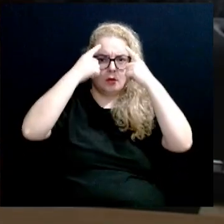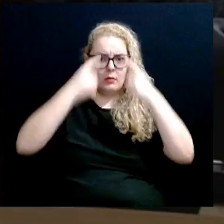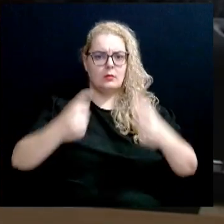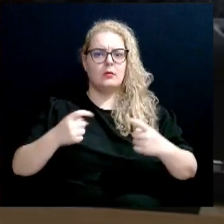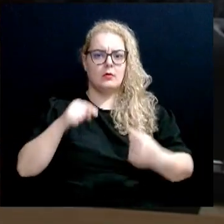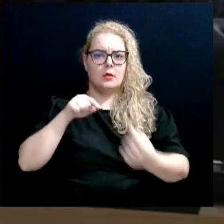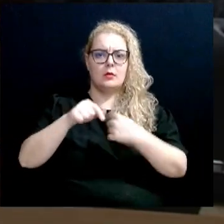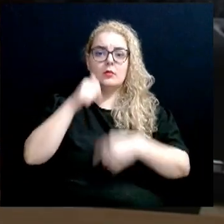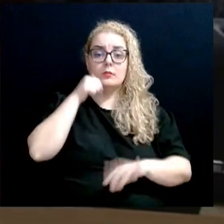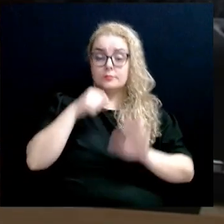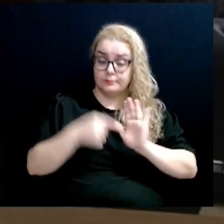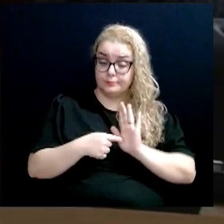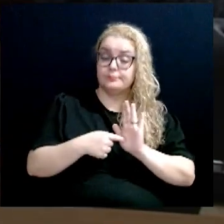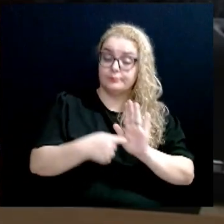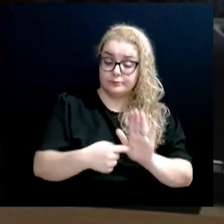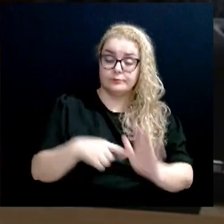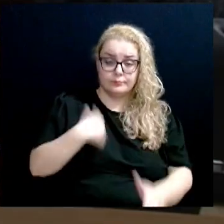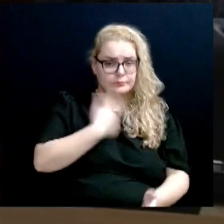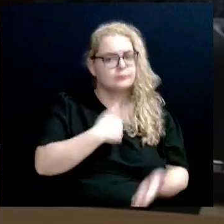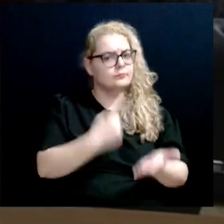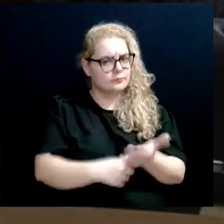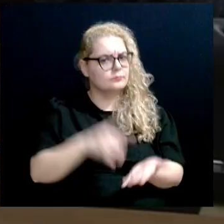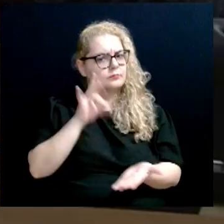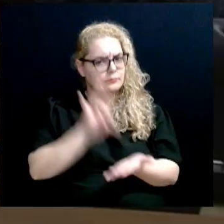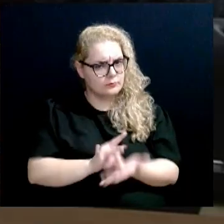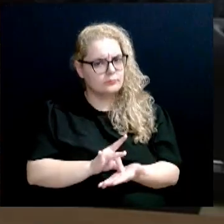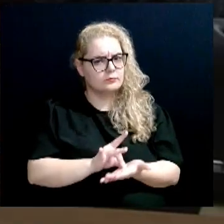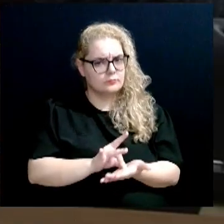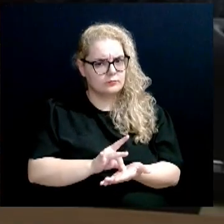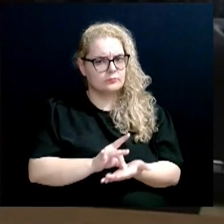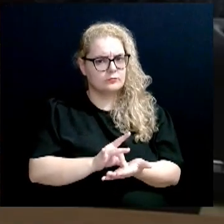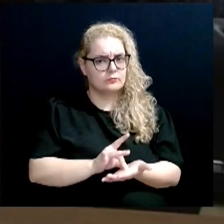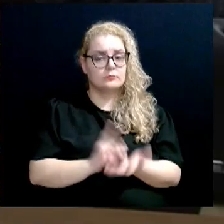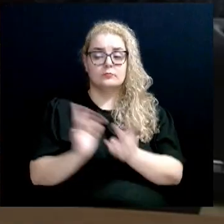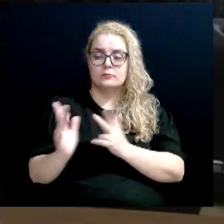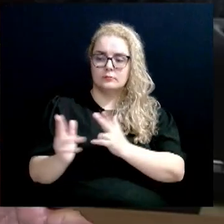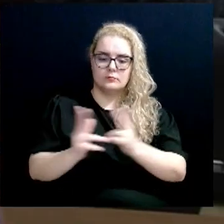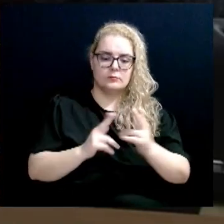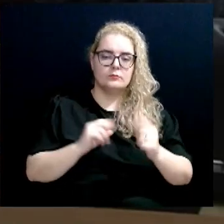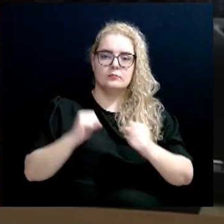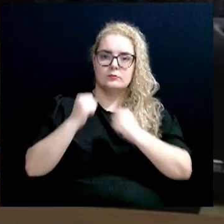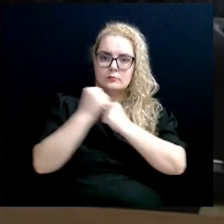que a gente tem um compromisso real, né, de igualdade, proteção